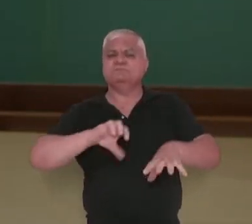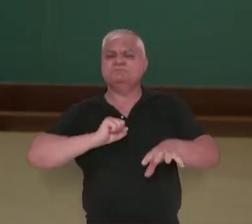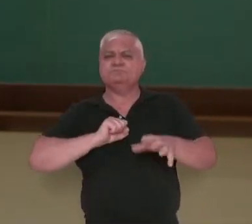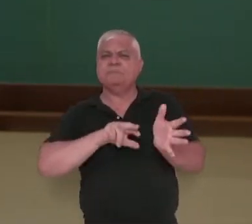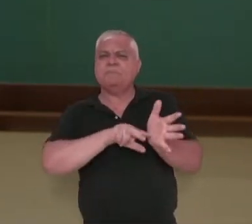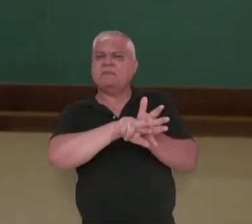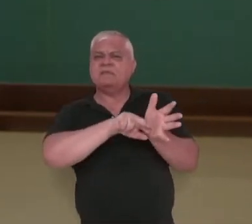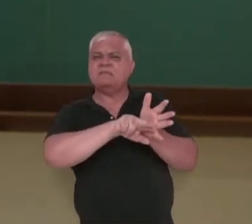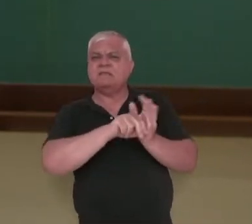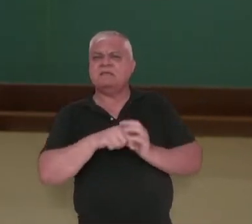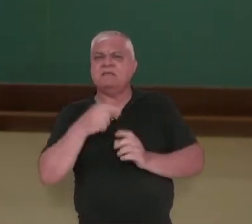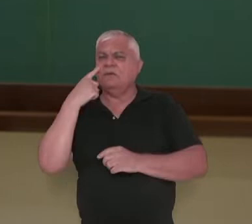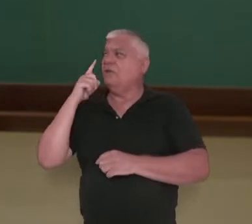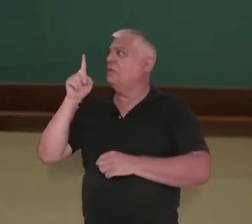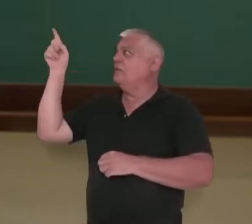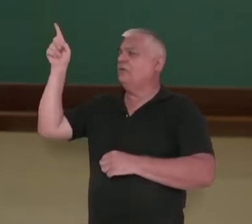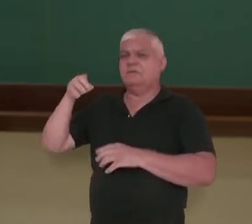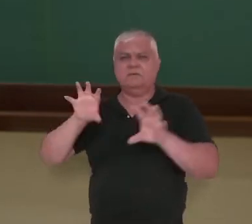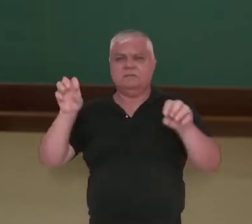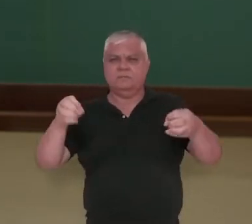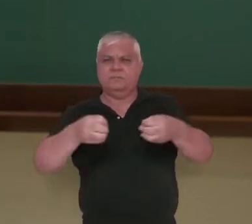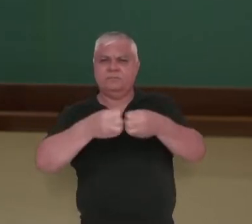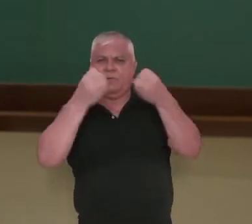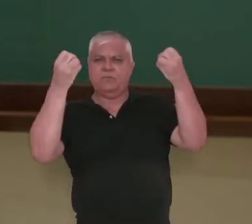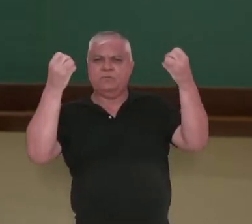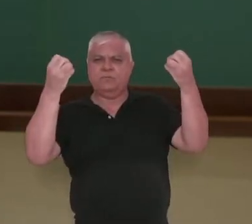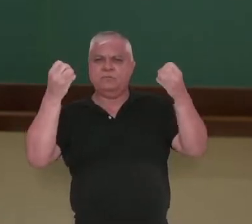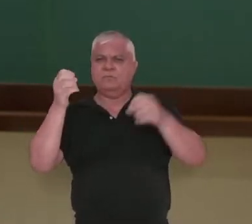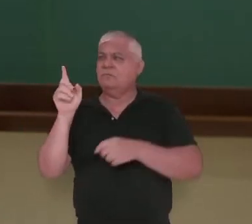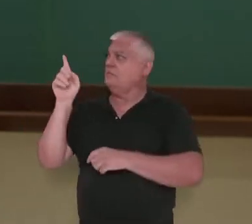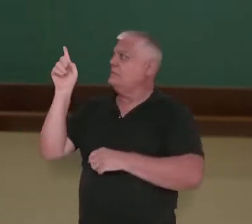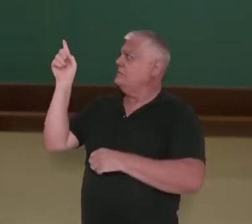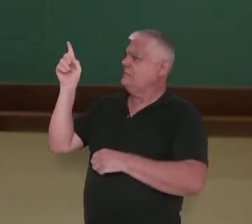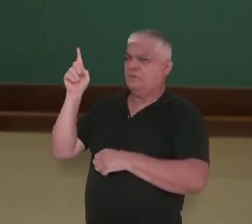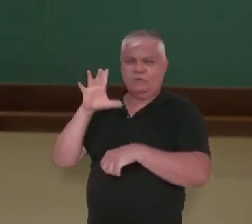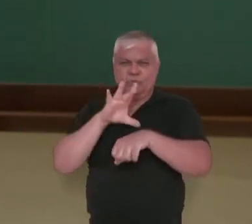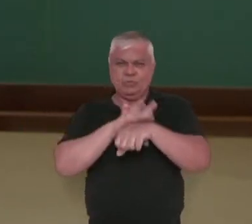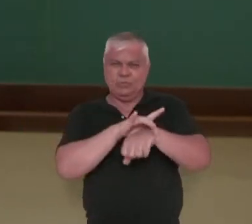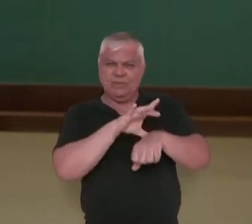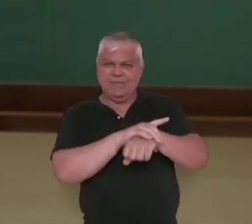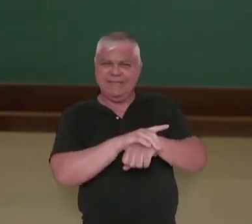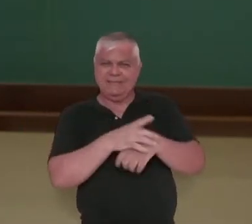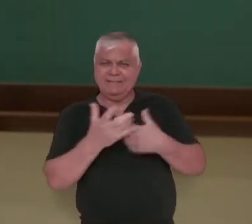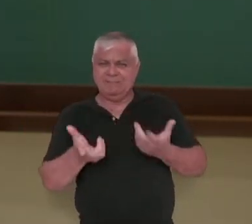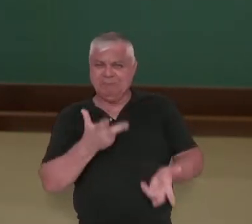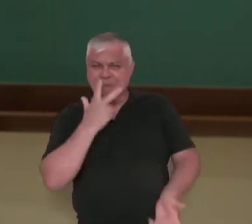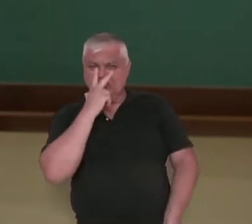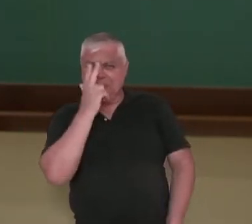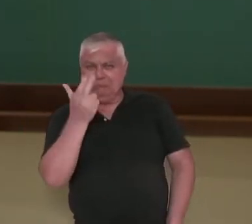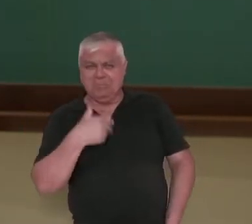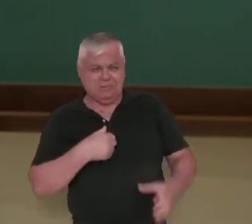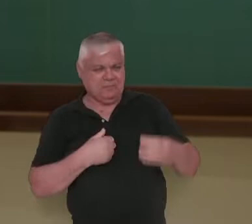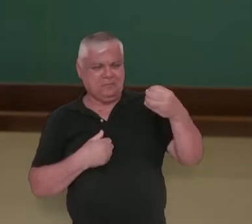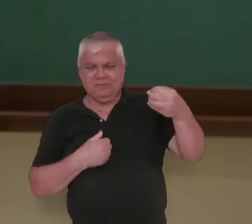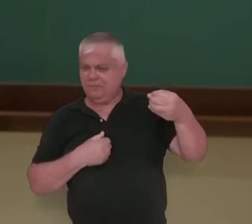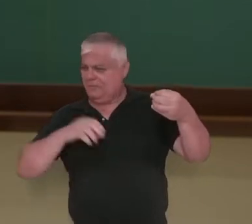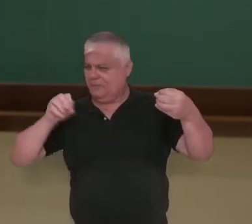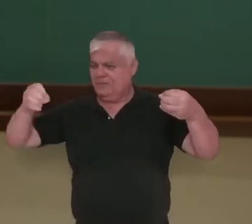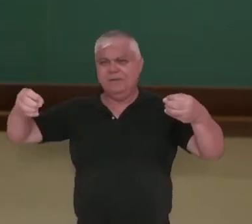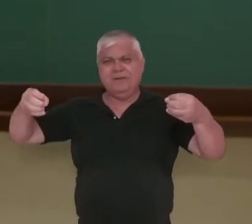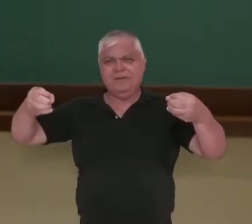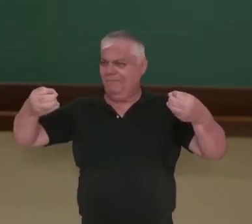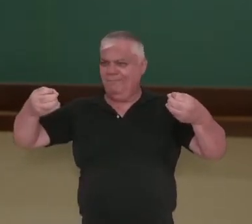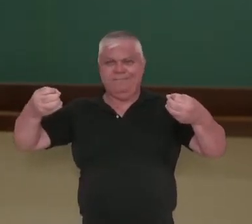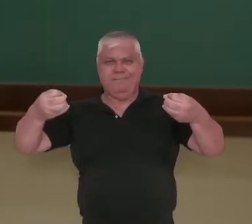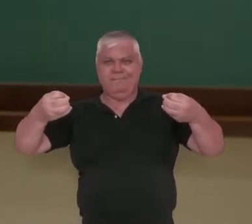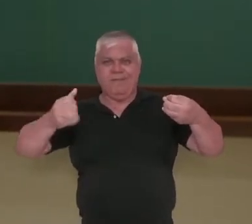Mas, professora, como assim? Você falou que vai falar de doenças e parece que eu estou vendo ali dois copos